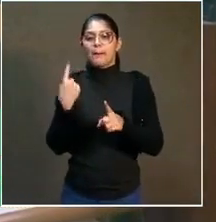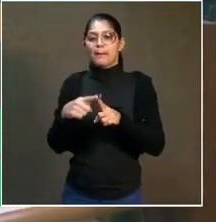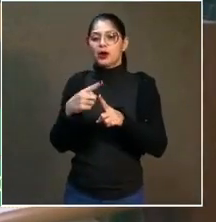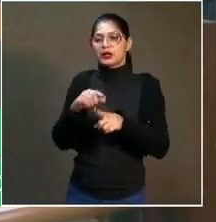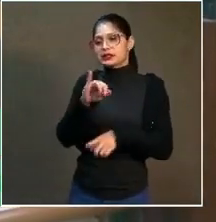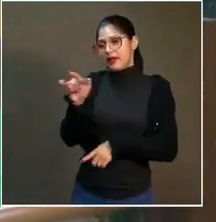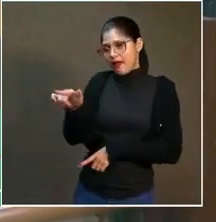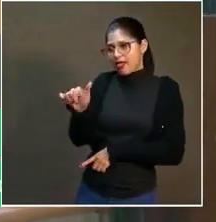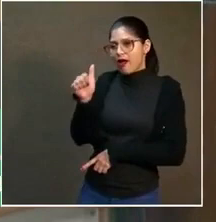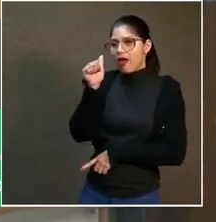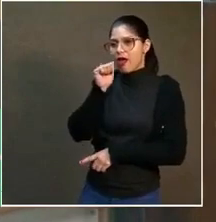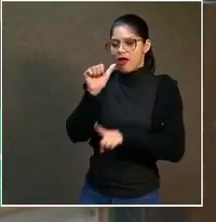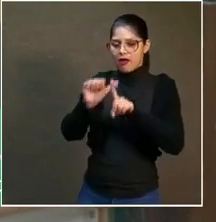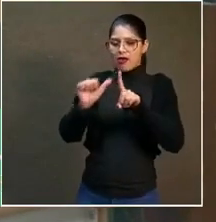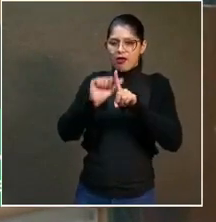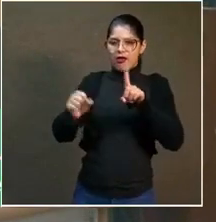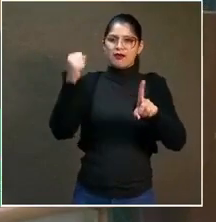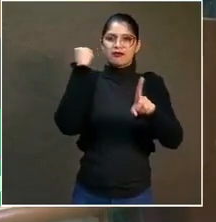mulher, pelo feminicídio.